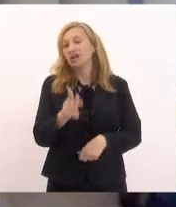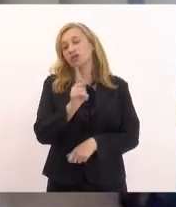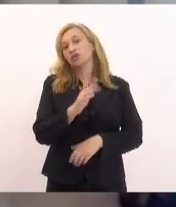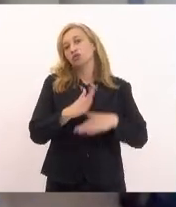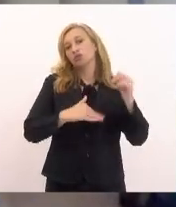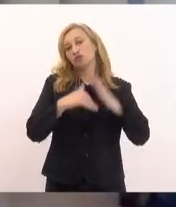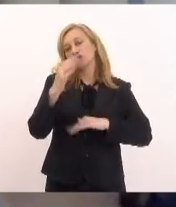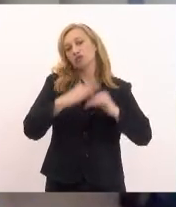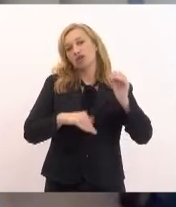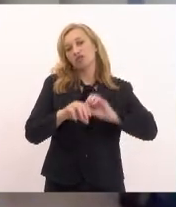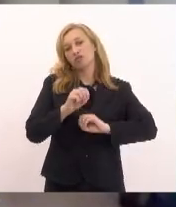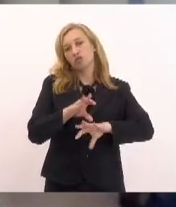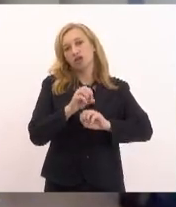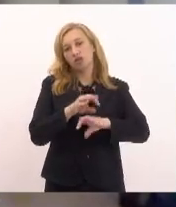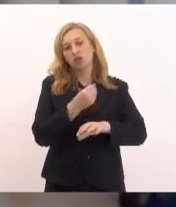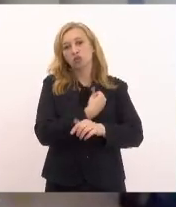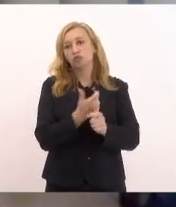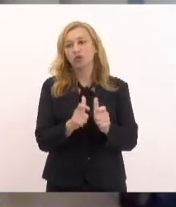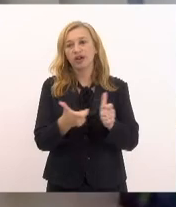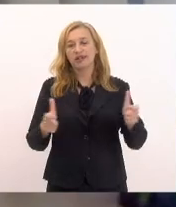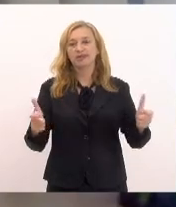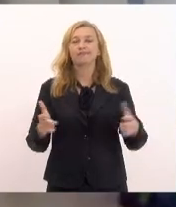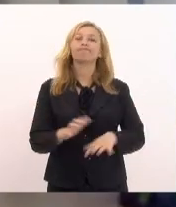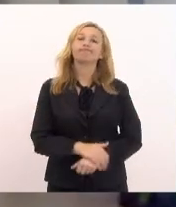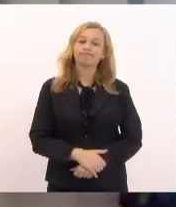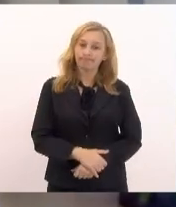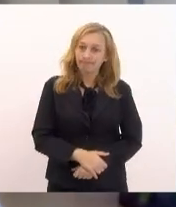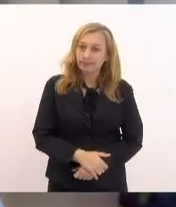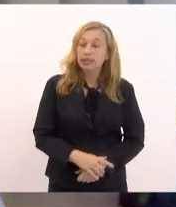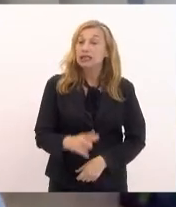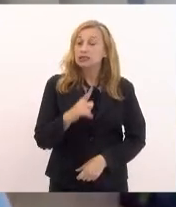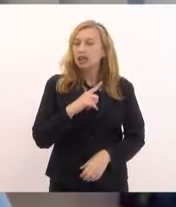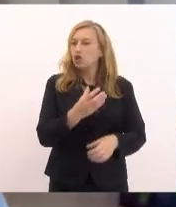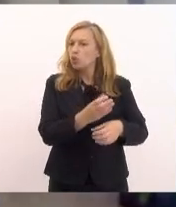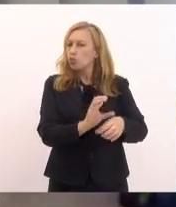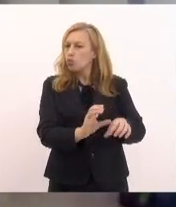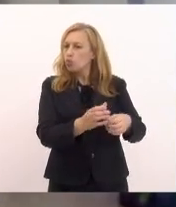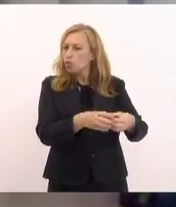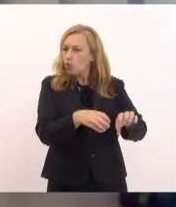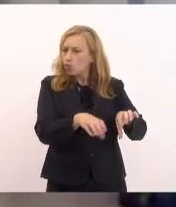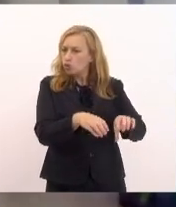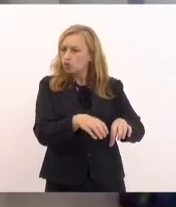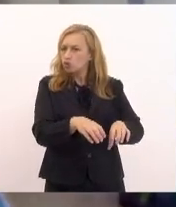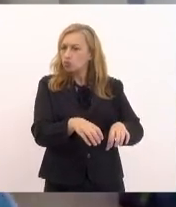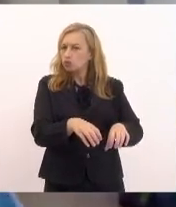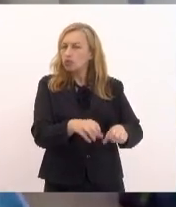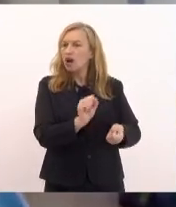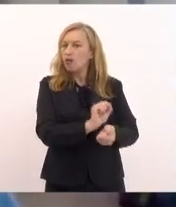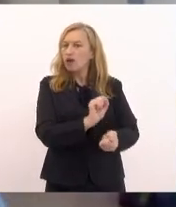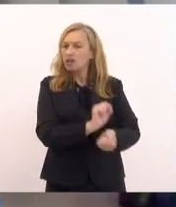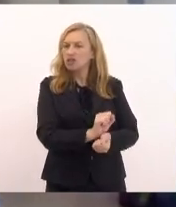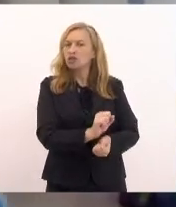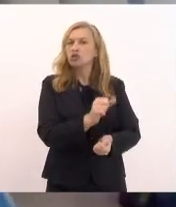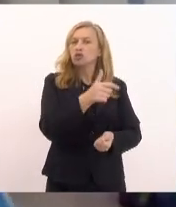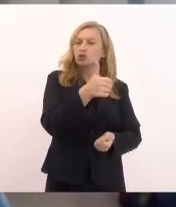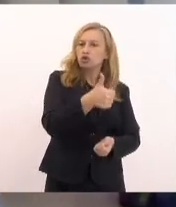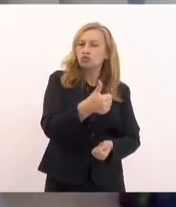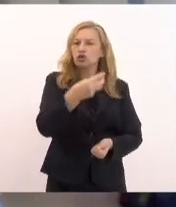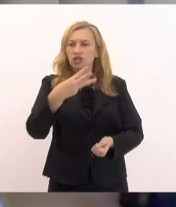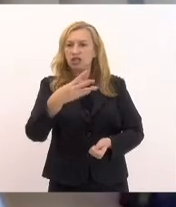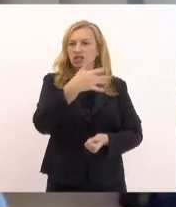de educação que crescem na nossa rede. Existem concursos públicos em aberto, 2013,